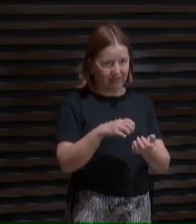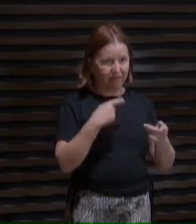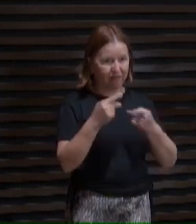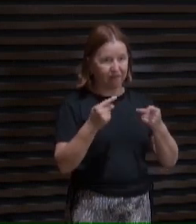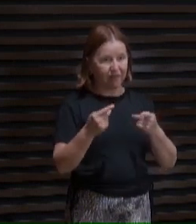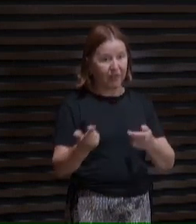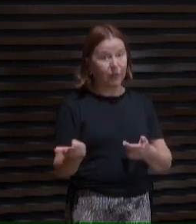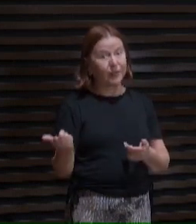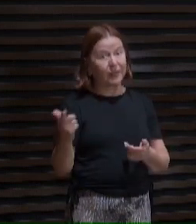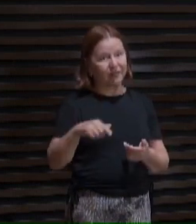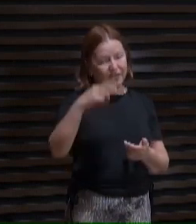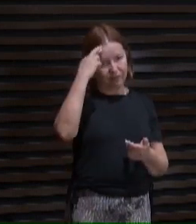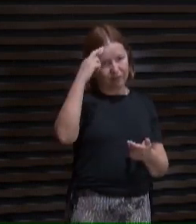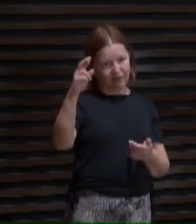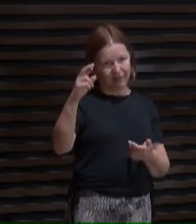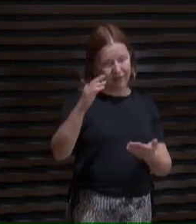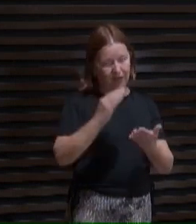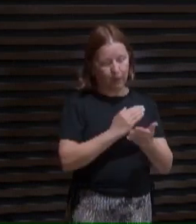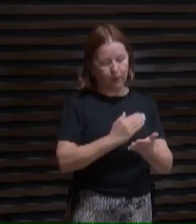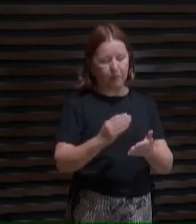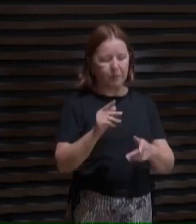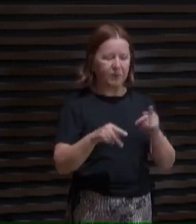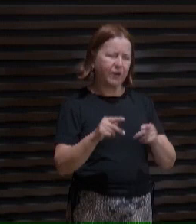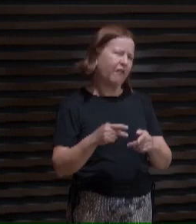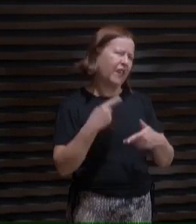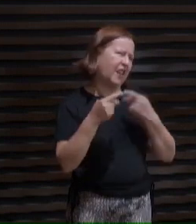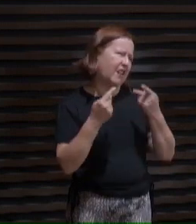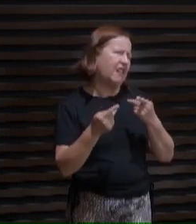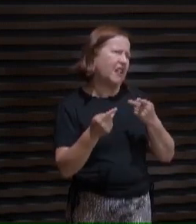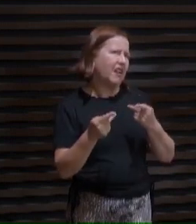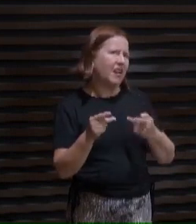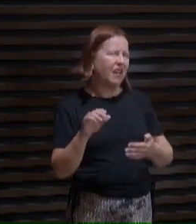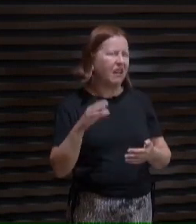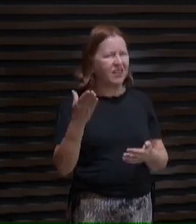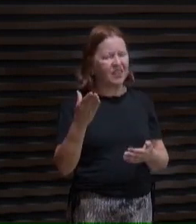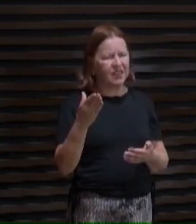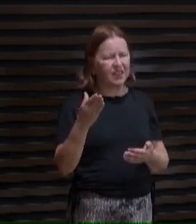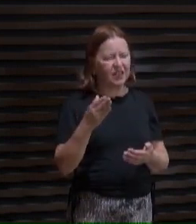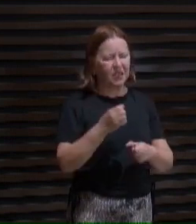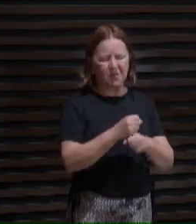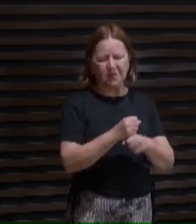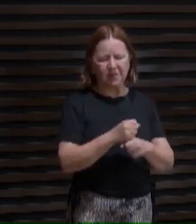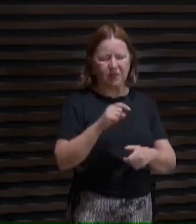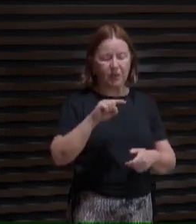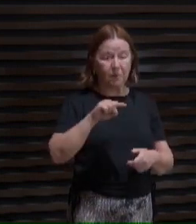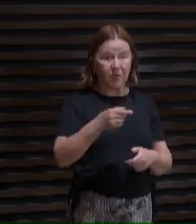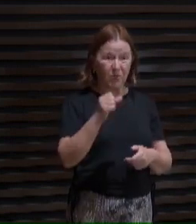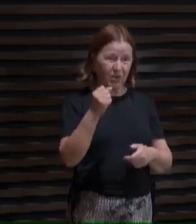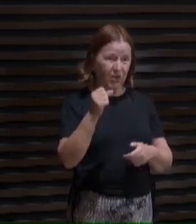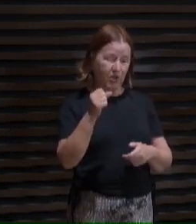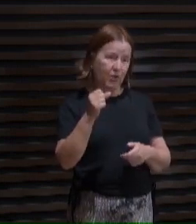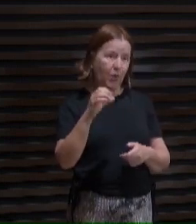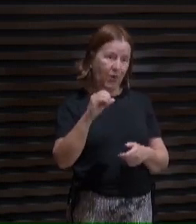fizeram explicações que ia acontecer nos anos de 1800, outros o tempo, por falta de